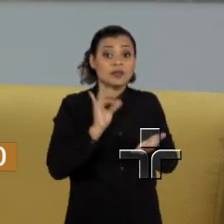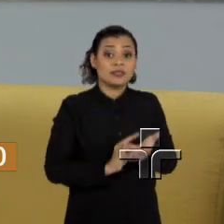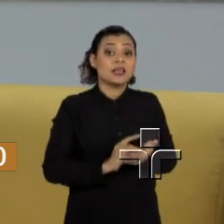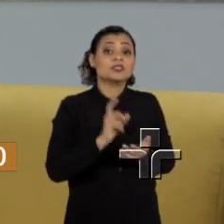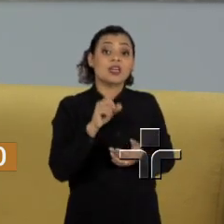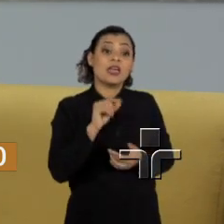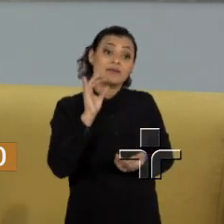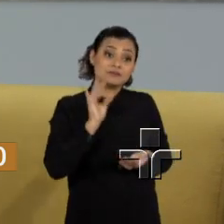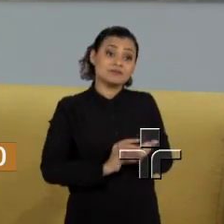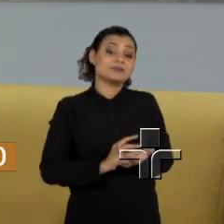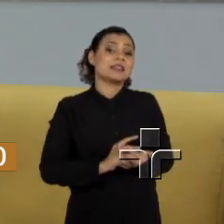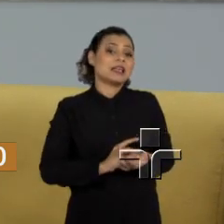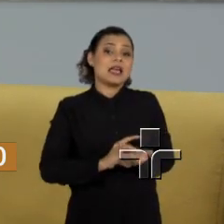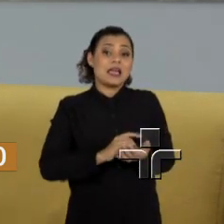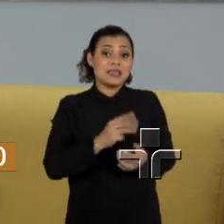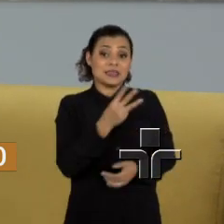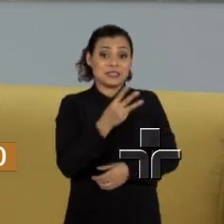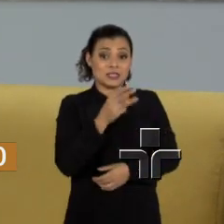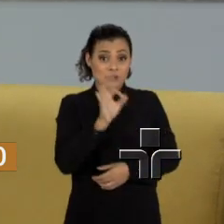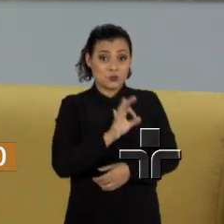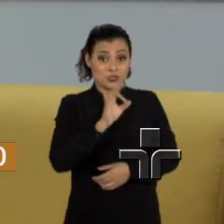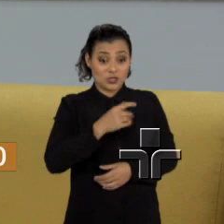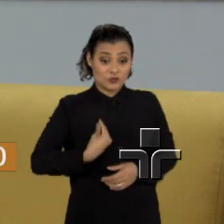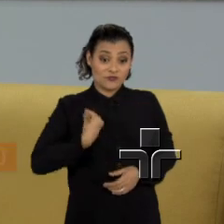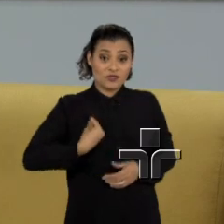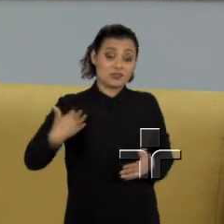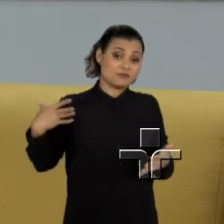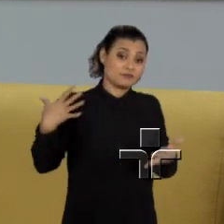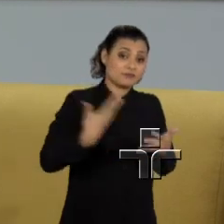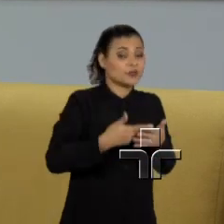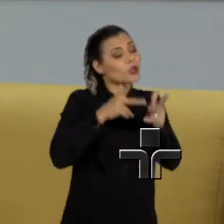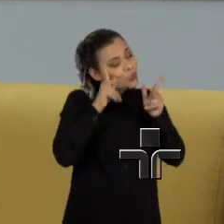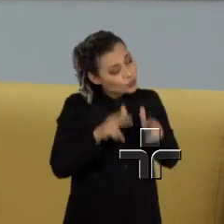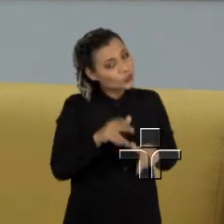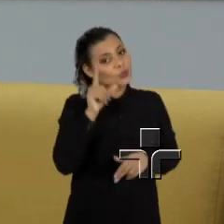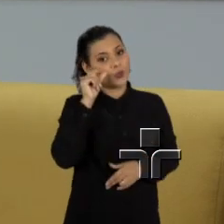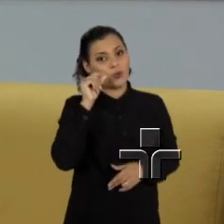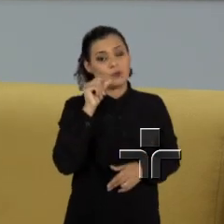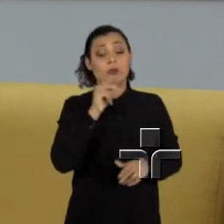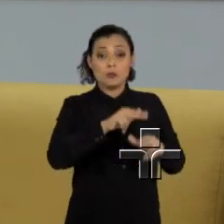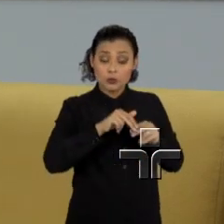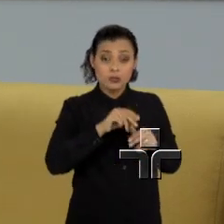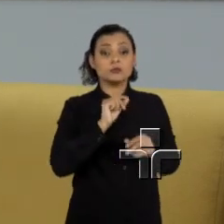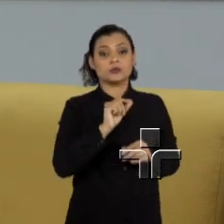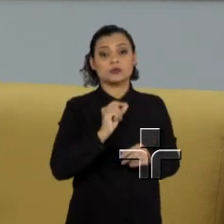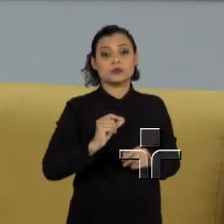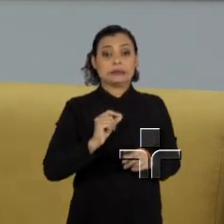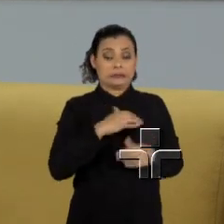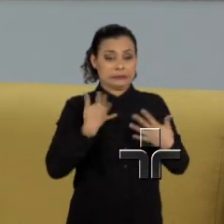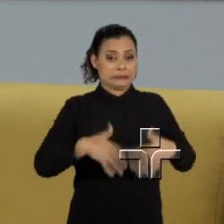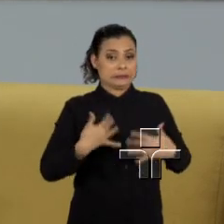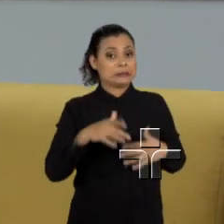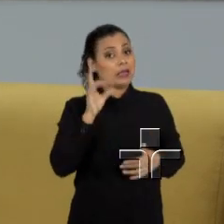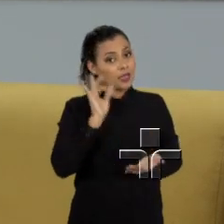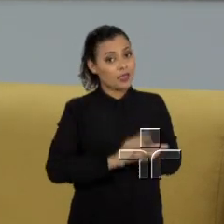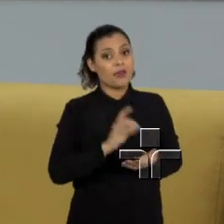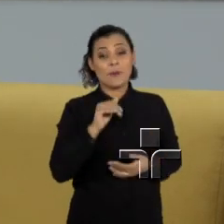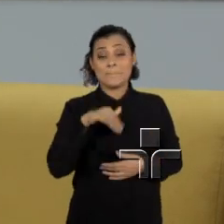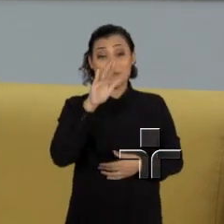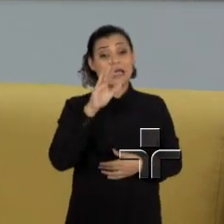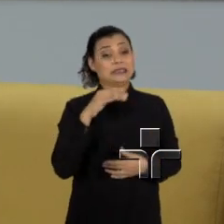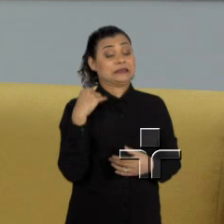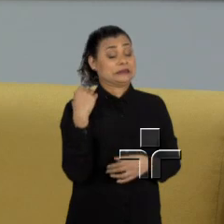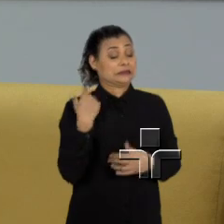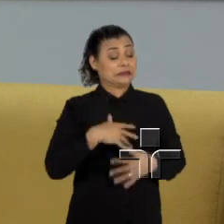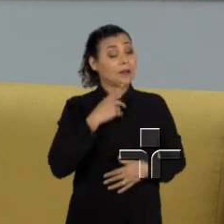das nossas vidas. E se a gente não dorme bem, como acontece na nossa atualidade, nós vamos pagar um preço alto por isso. Um dos preços mais altos que a gente